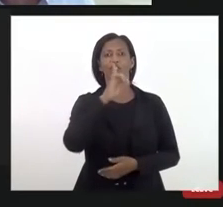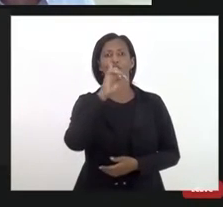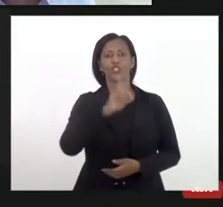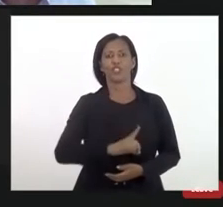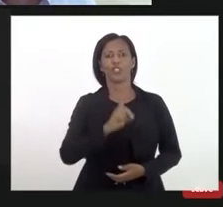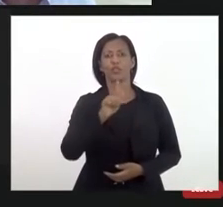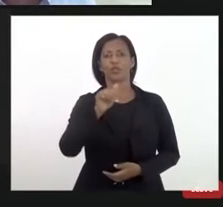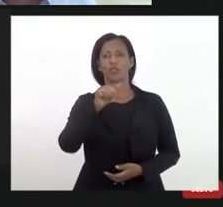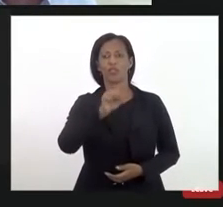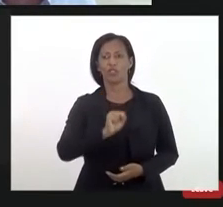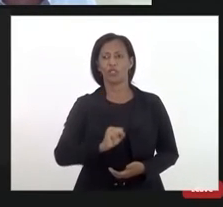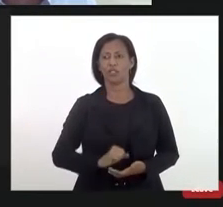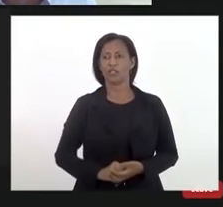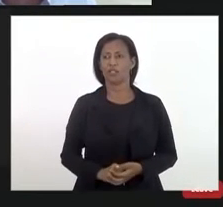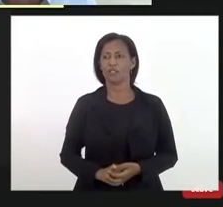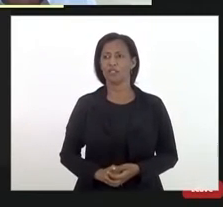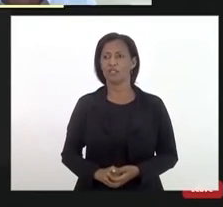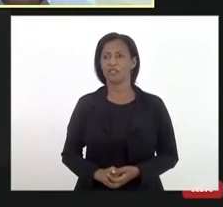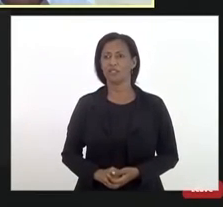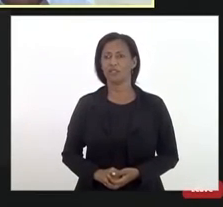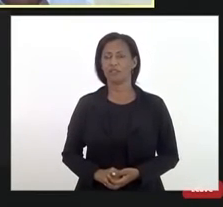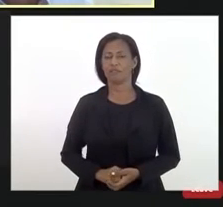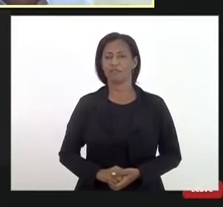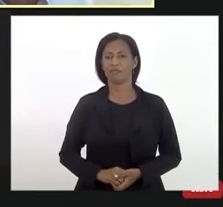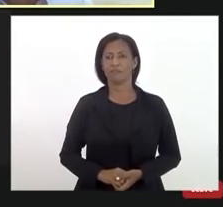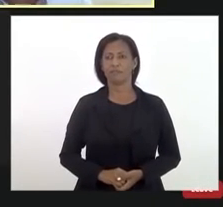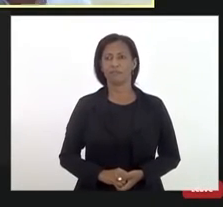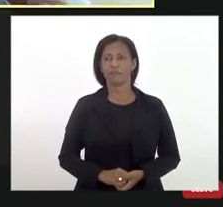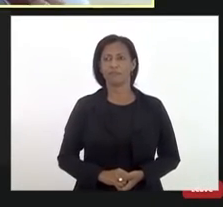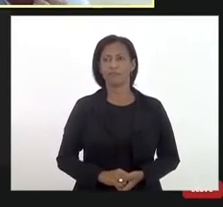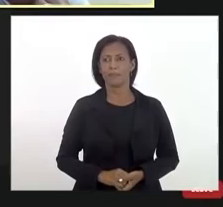IBP, Silvia da Pote.